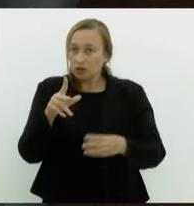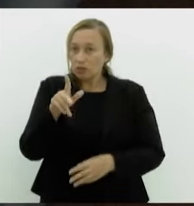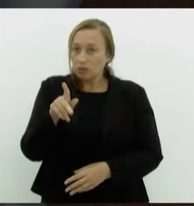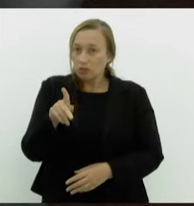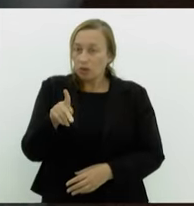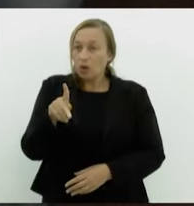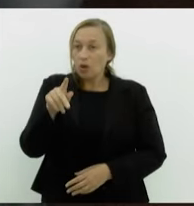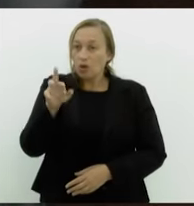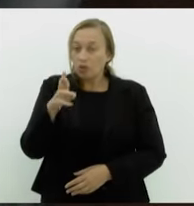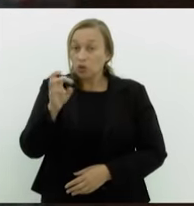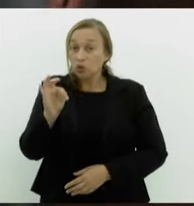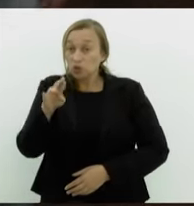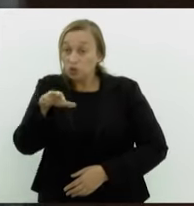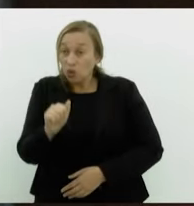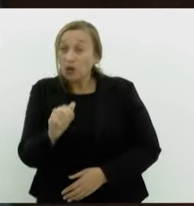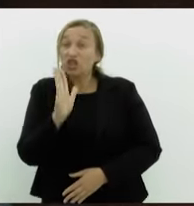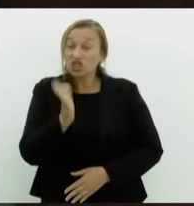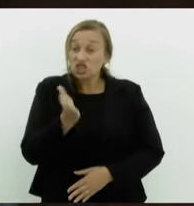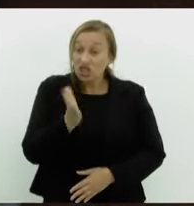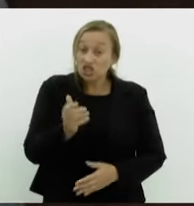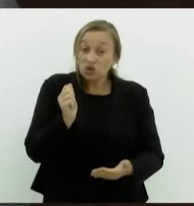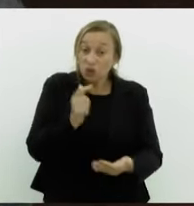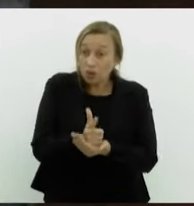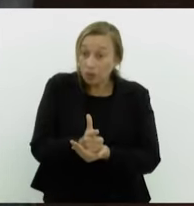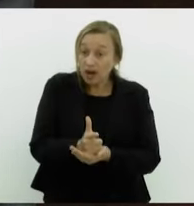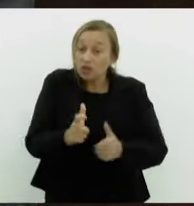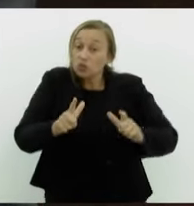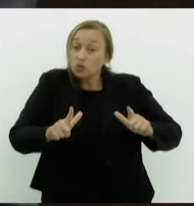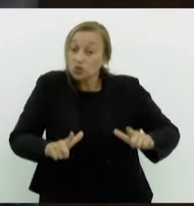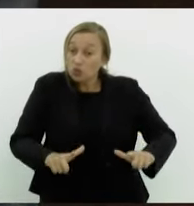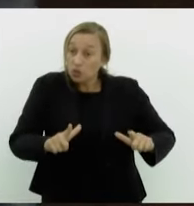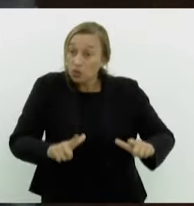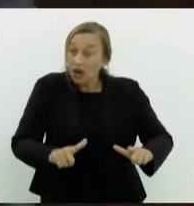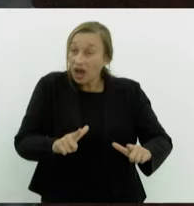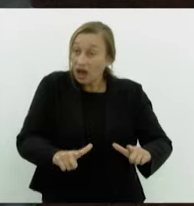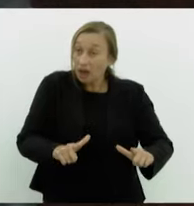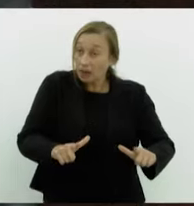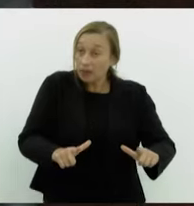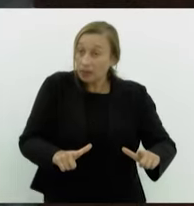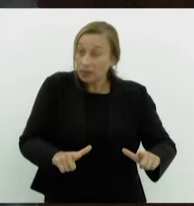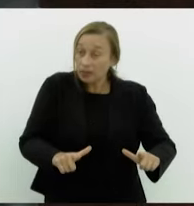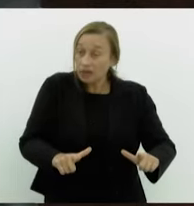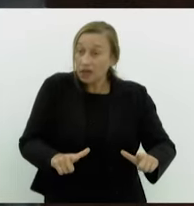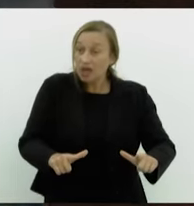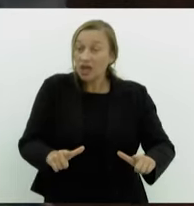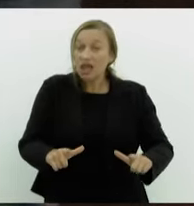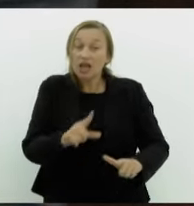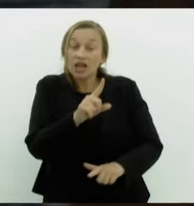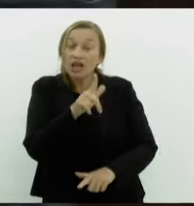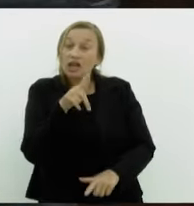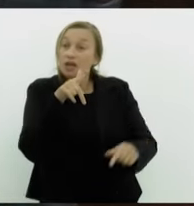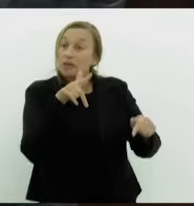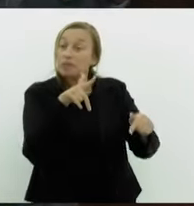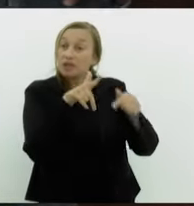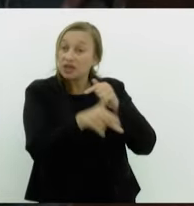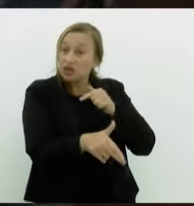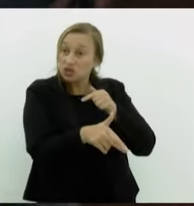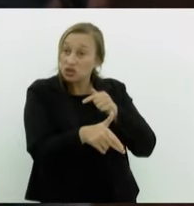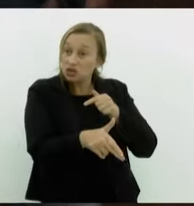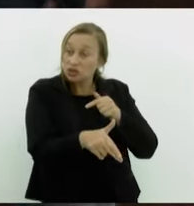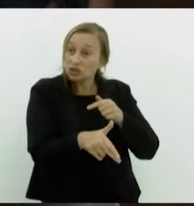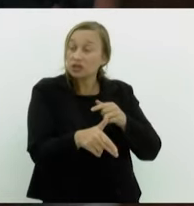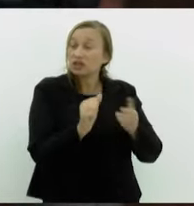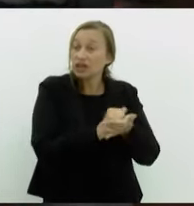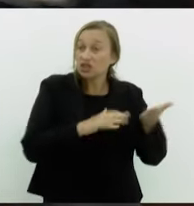privada que já tinha reservado o espaço, pago pelo espaço, ele interferindo na atividade econômica, na atividade privada